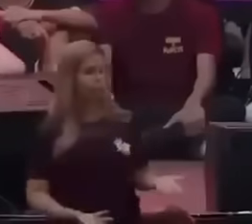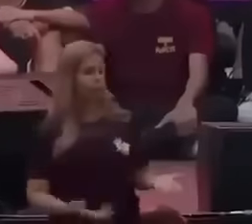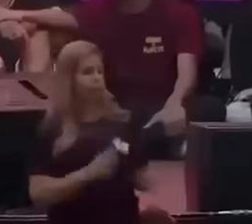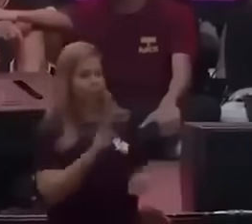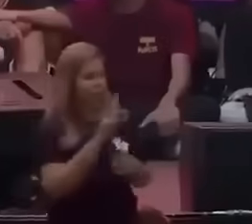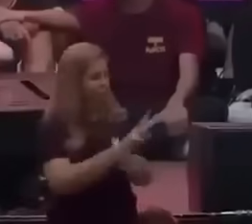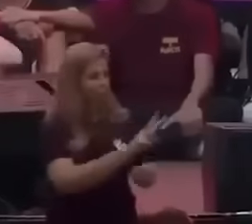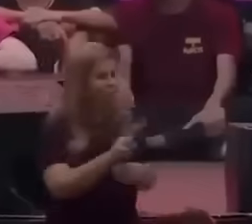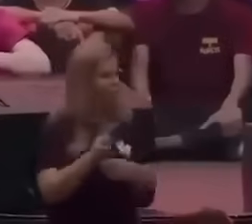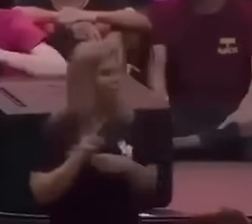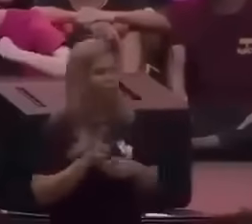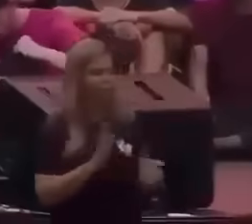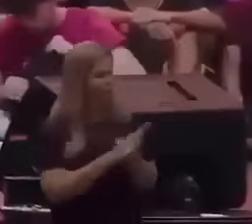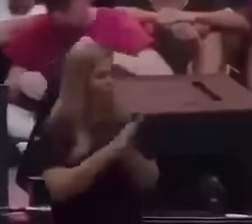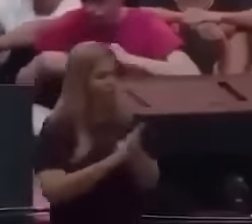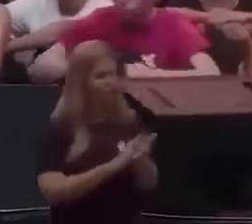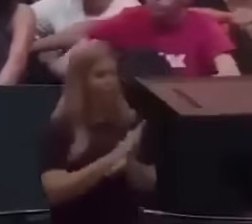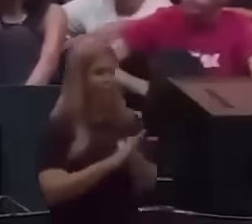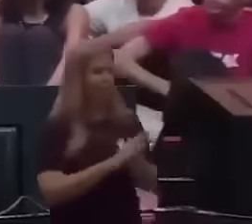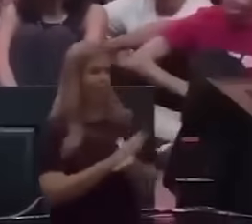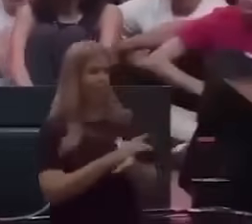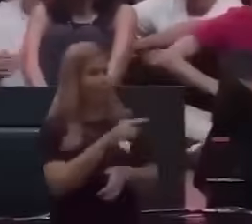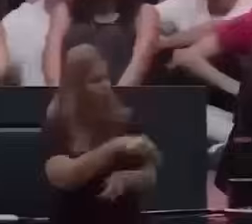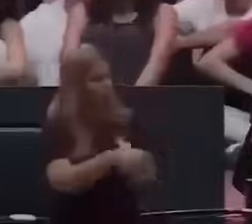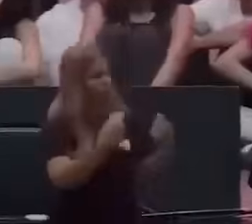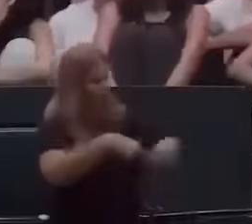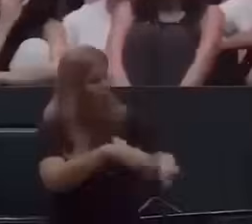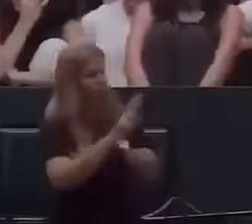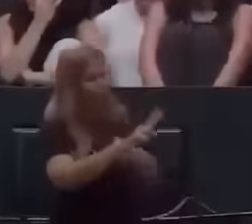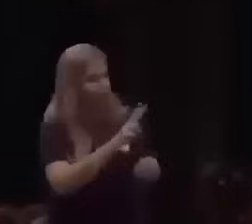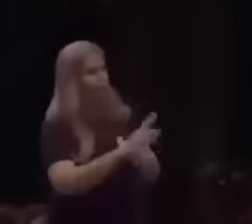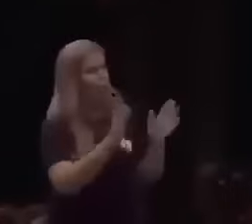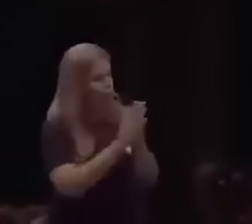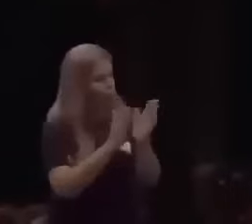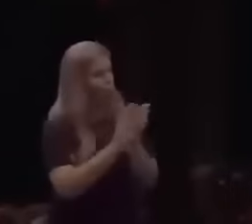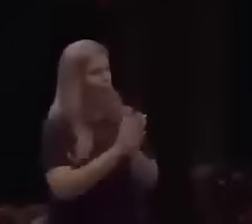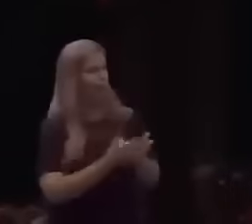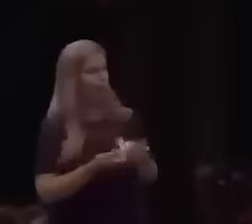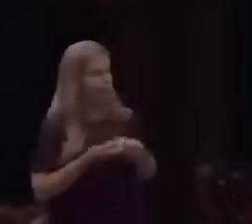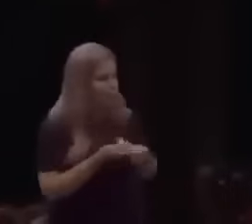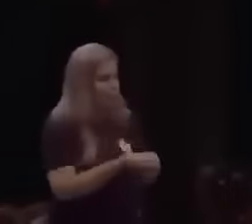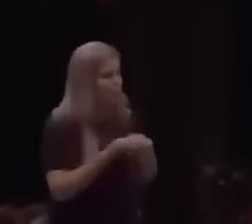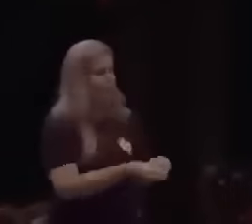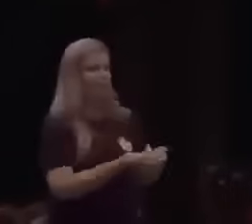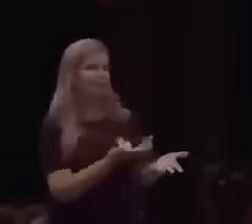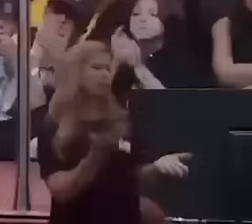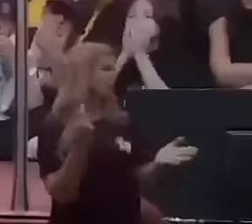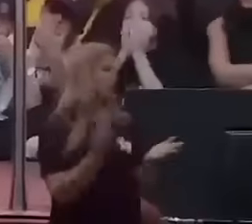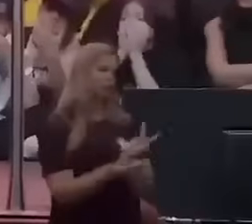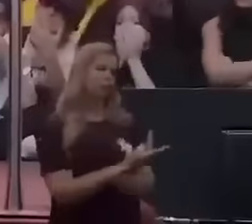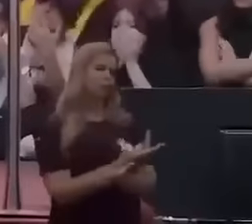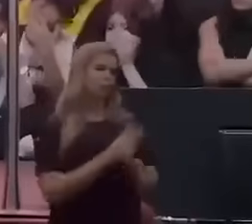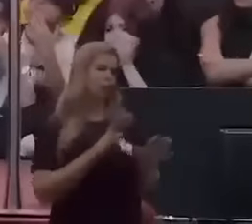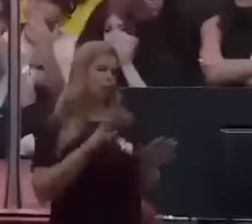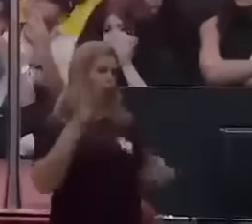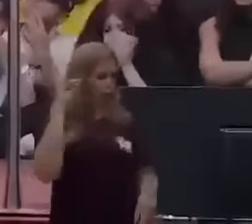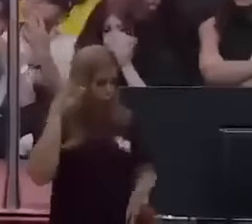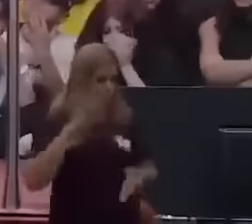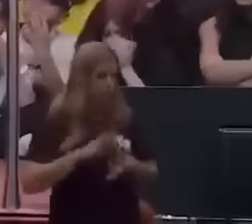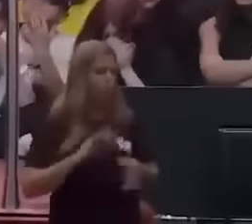pudeste vigiar comigo? Vigiai e orai para que não entreis em tentação. O espírito está pronto, mas a carne é